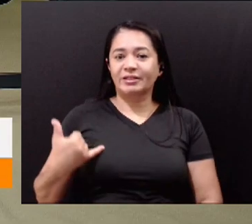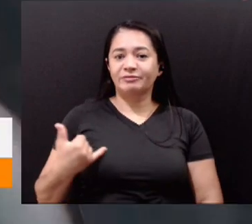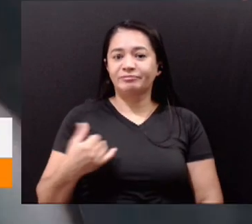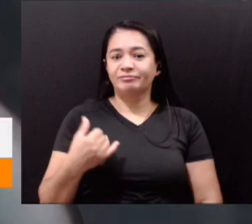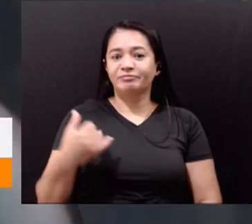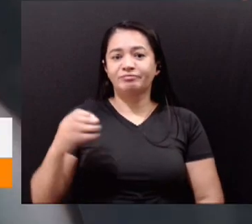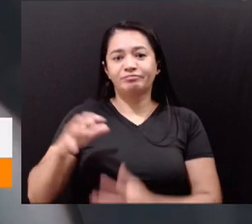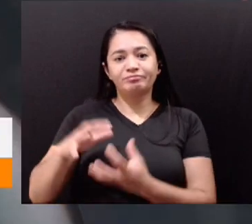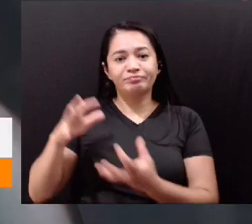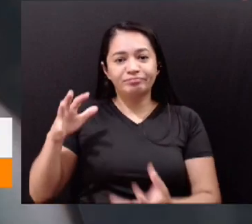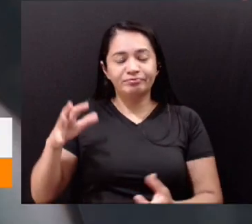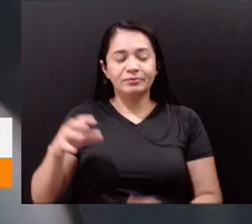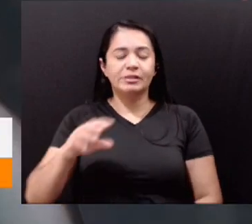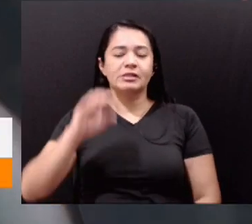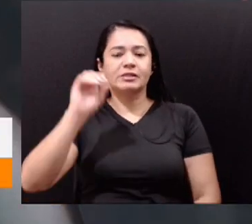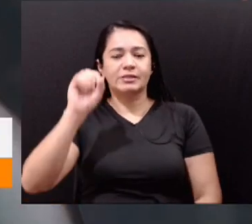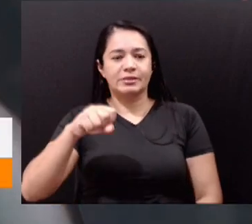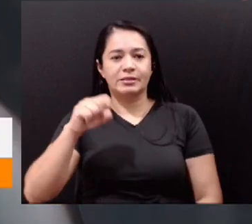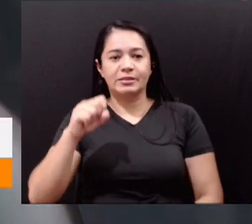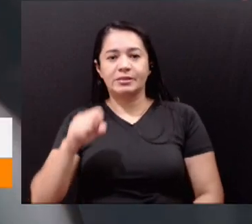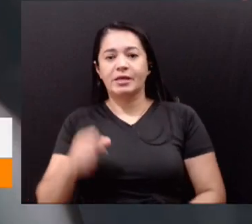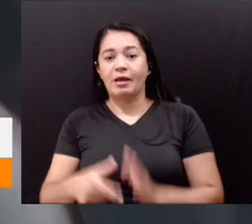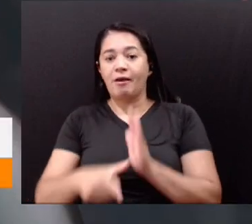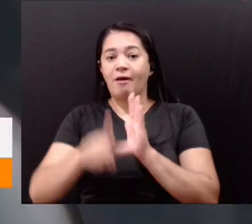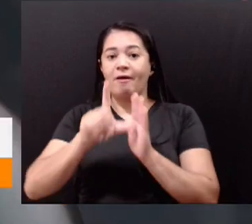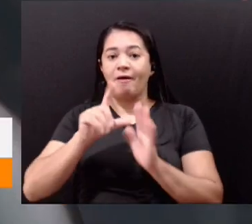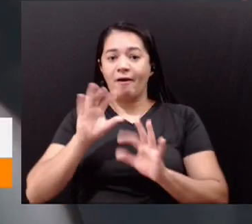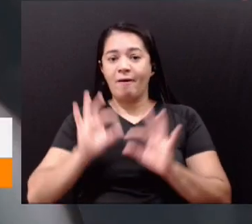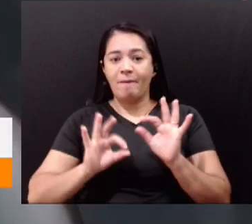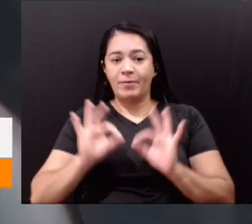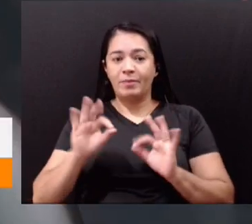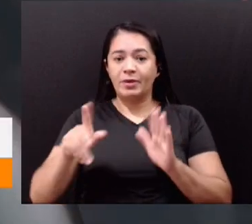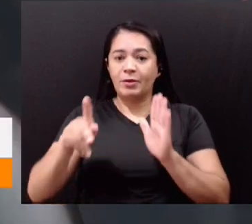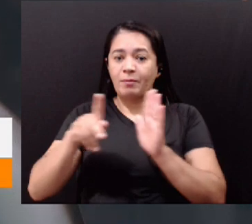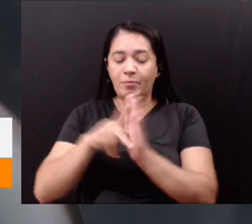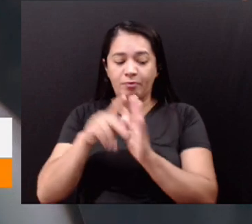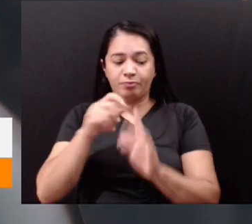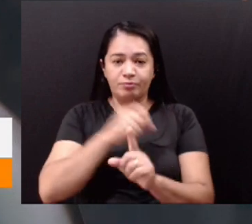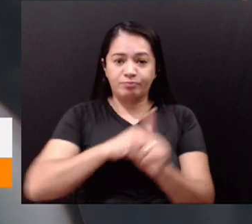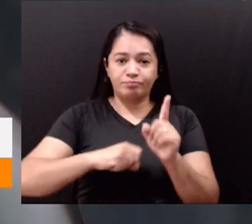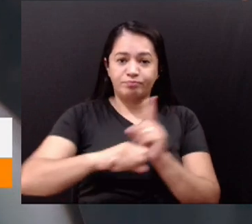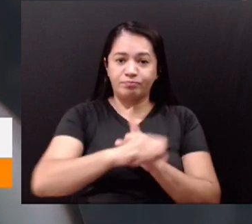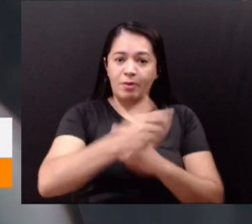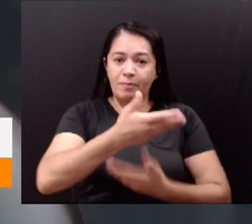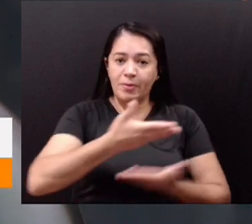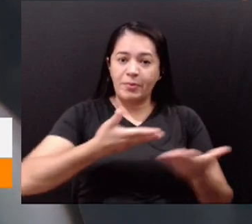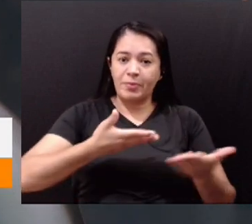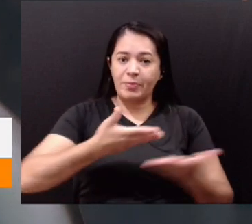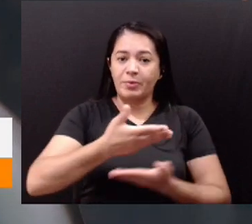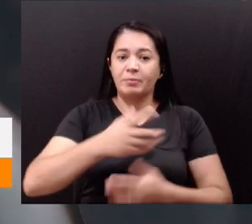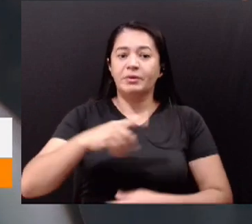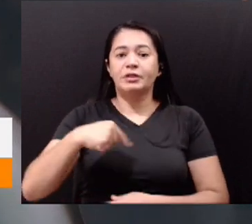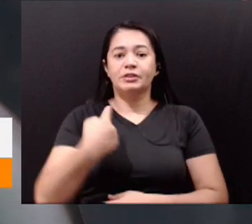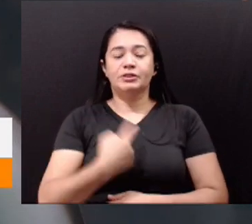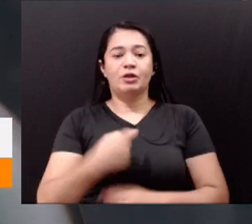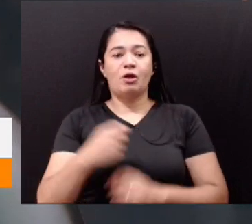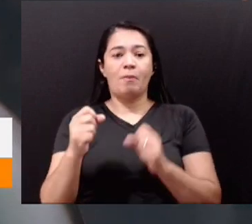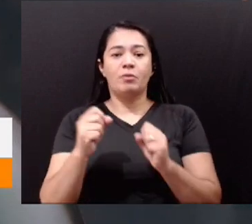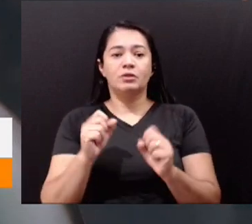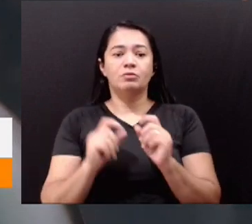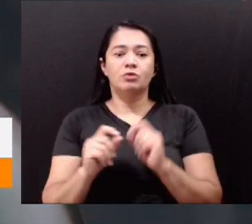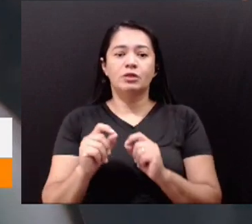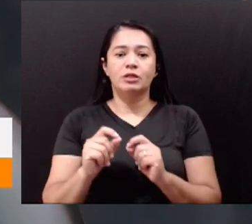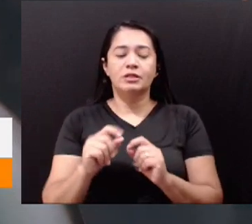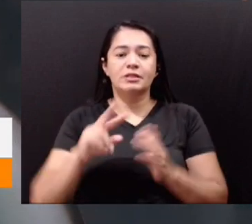Essa preparação, para o convívio social, a gente pode colocar aqui como uma prevenção, um